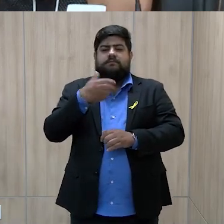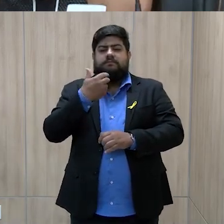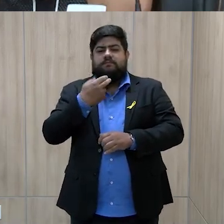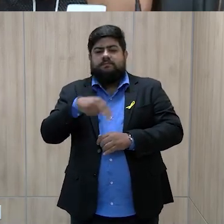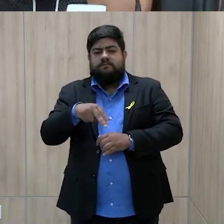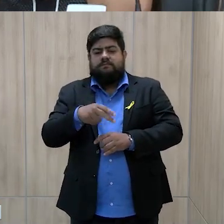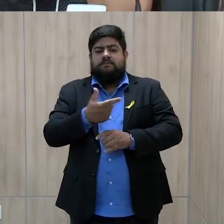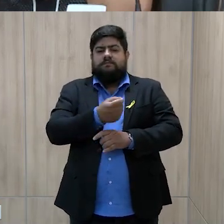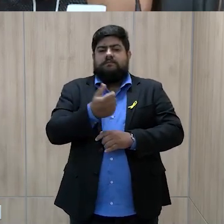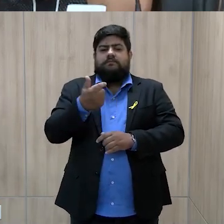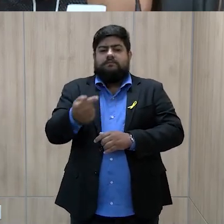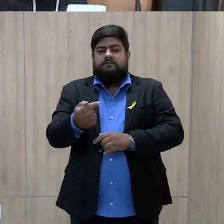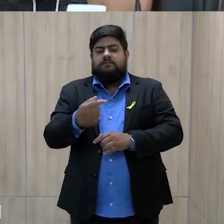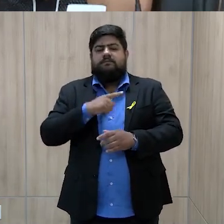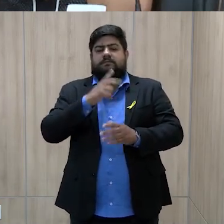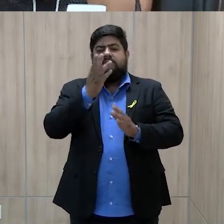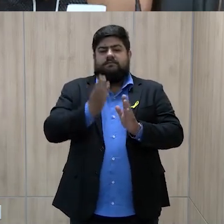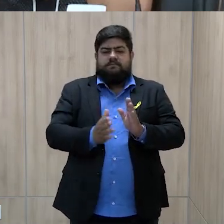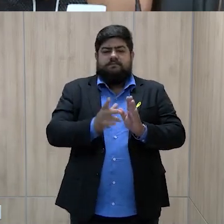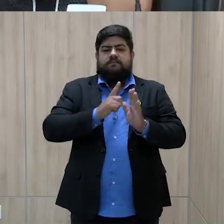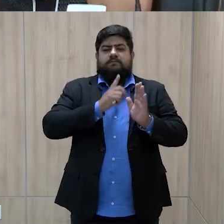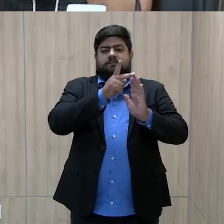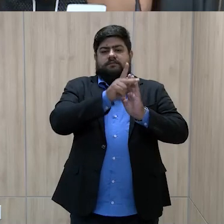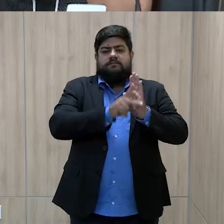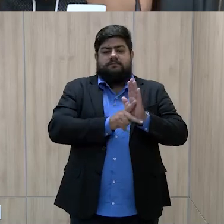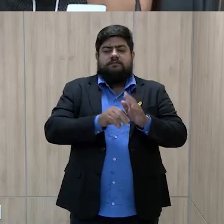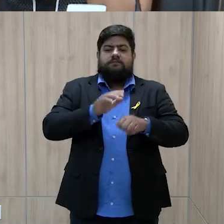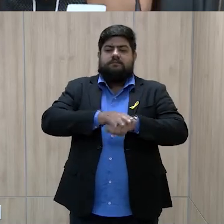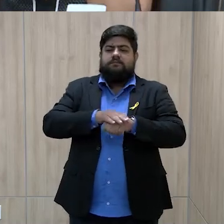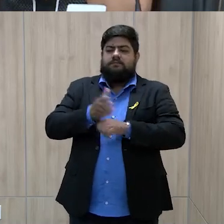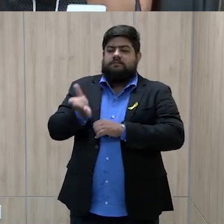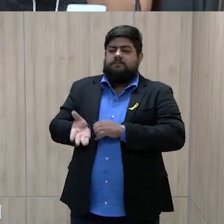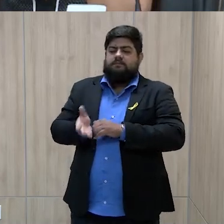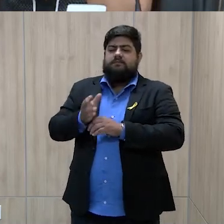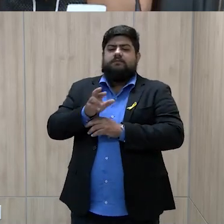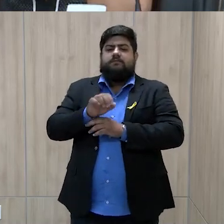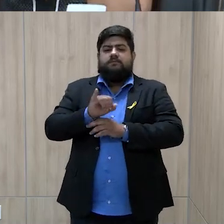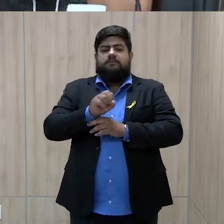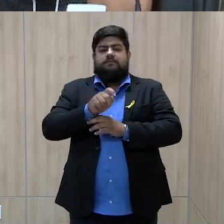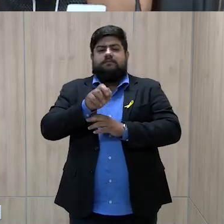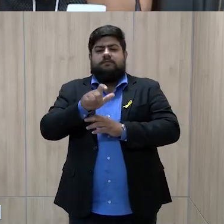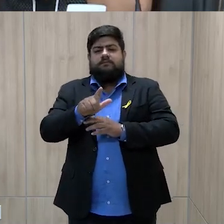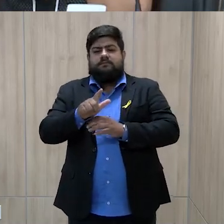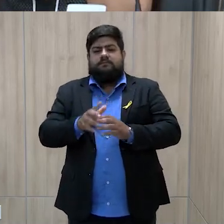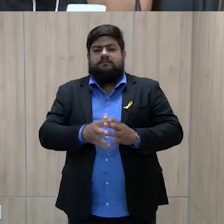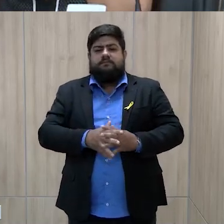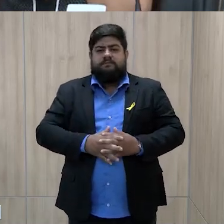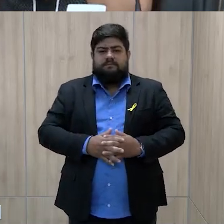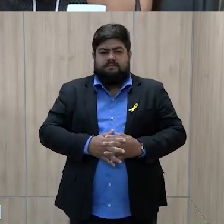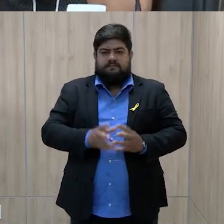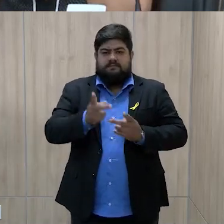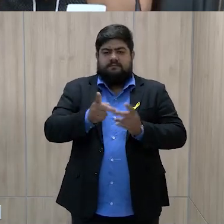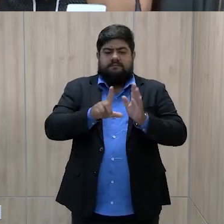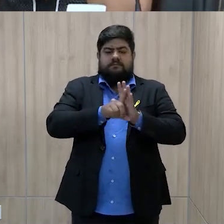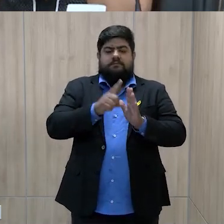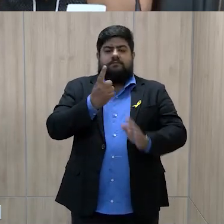de dezembro de 2017 projeto já encontra-se comparecer comparecer do imenso relatores maior Crispim